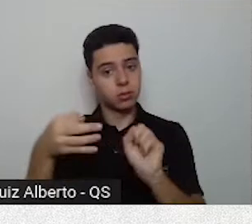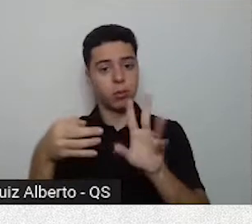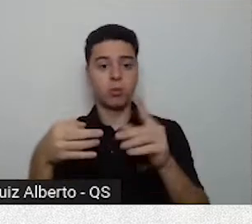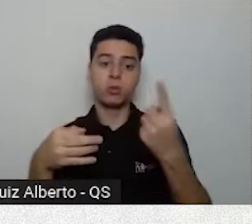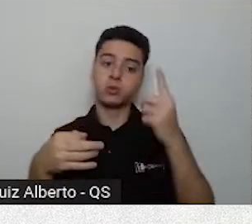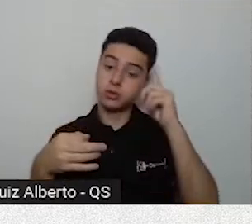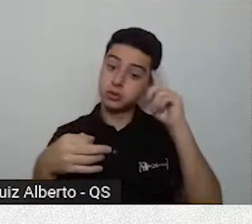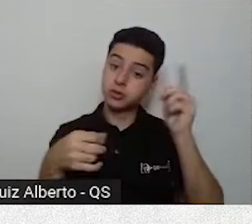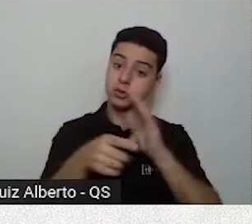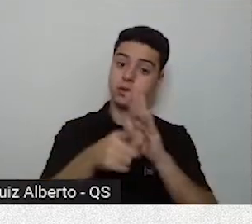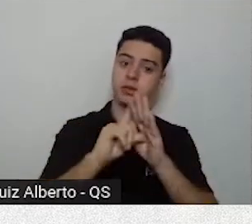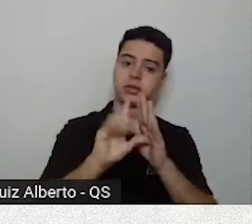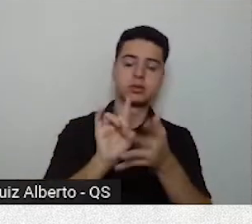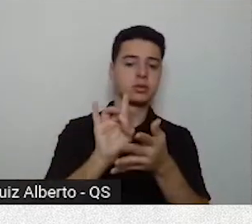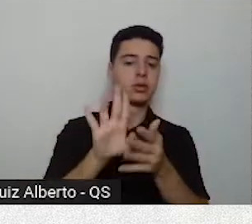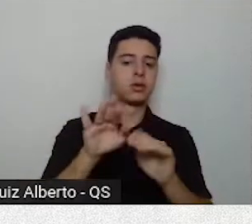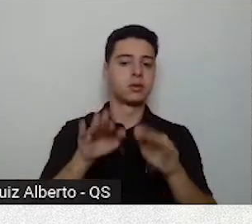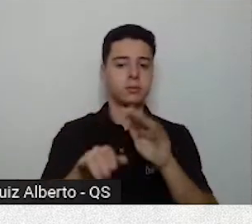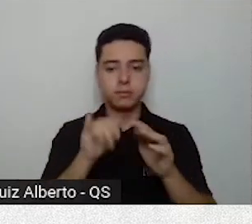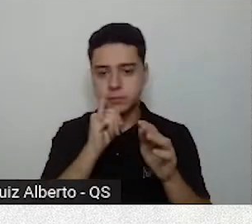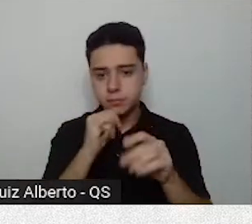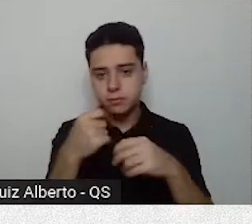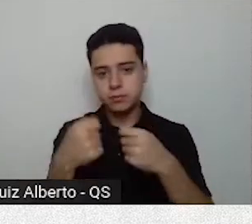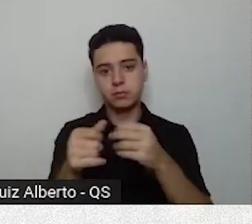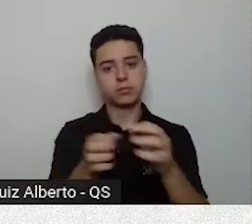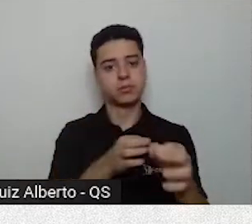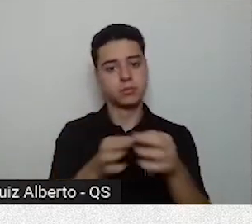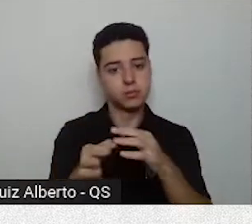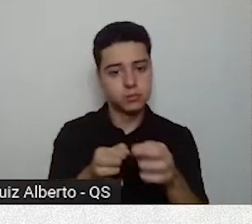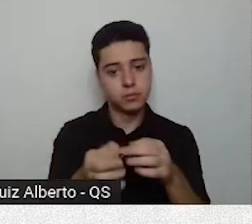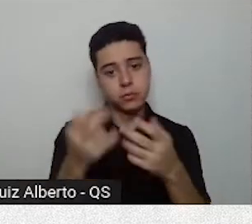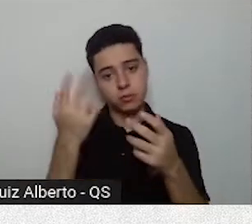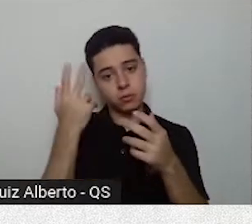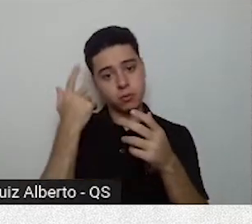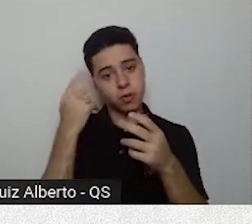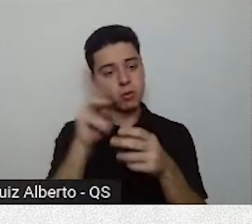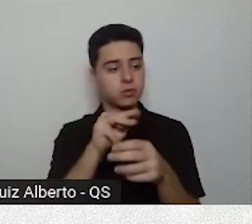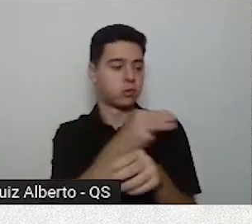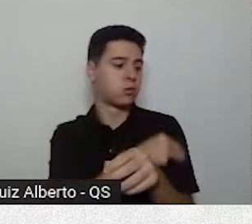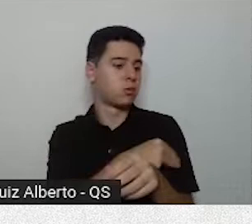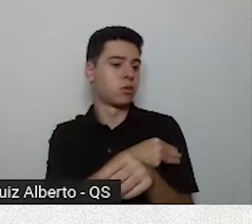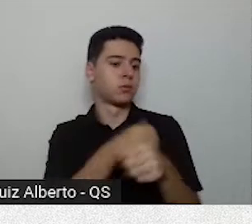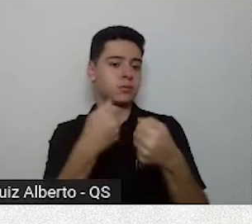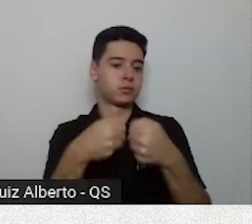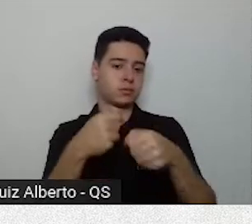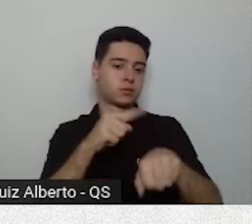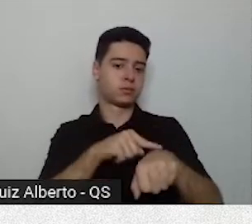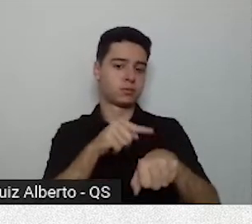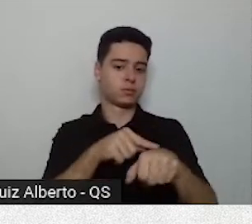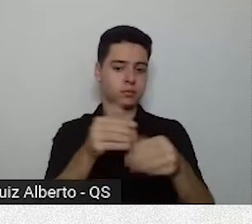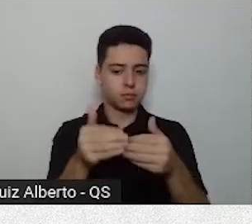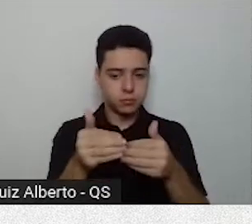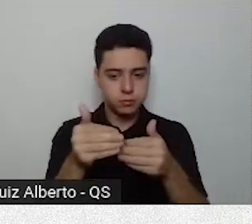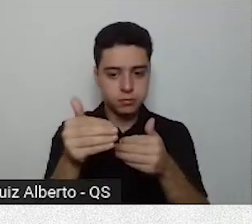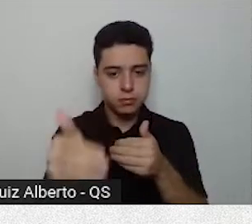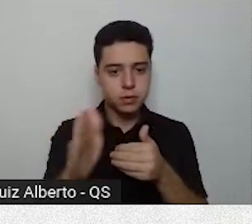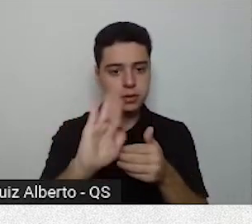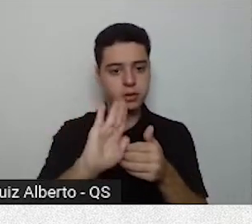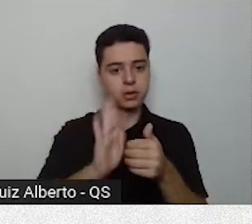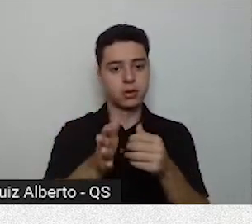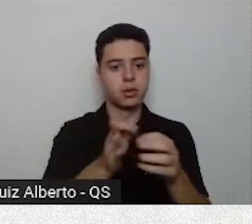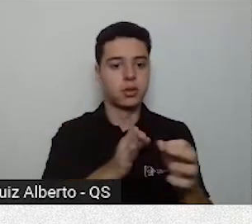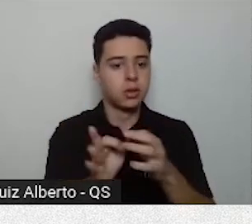Exceto aqueles preparos com infusão no álcool, que eles precisam de um tempo maior para ficar curtindo, né, e soltando a